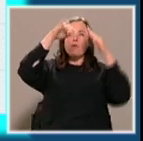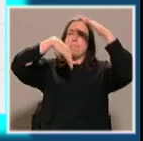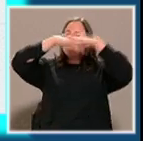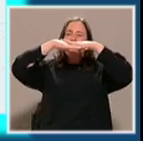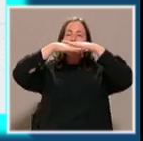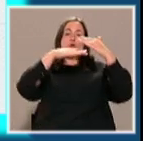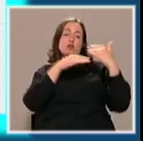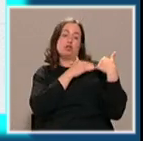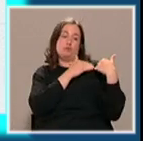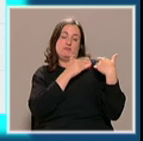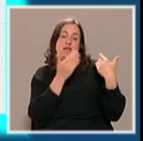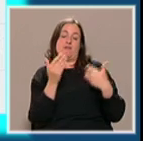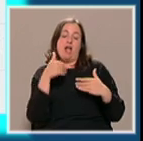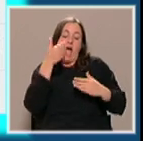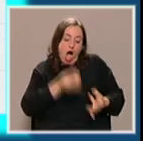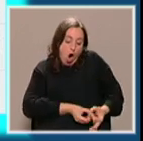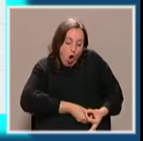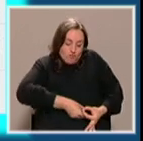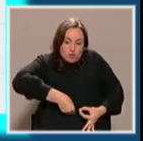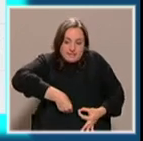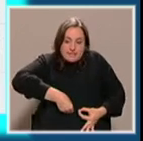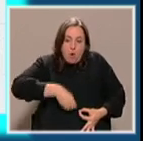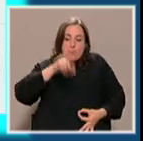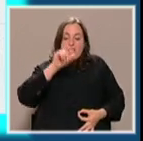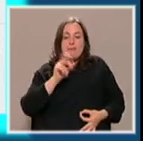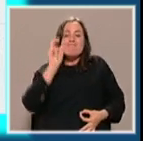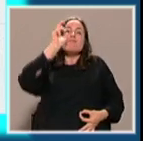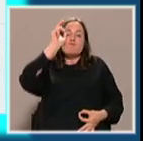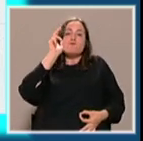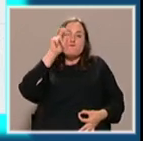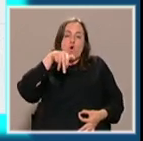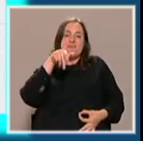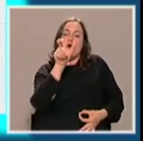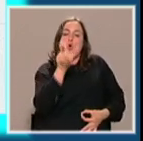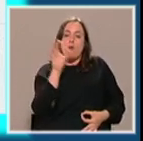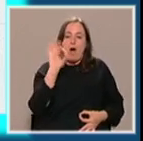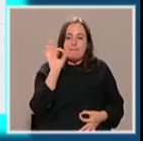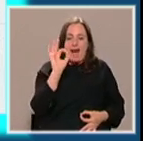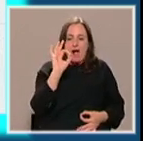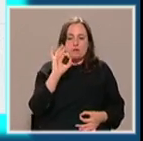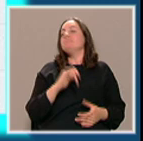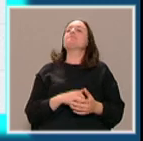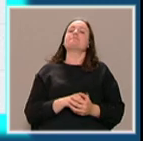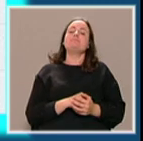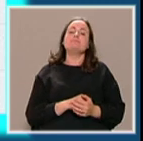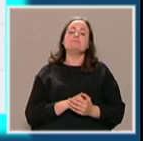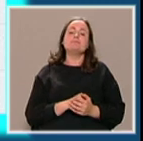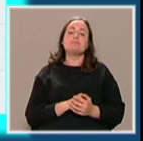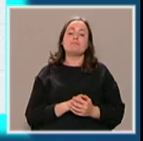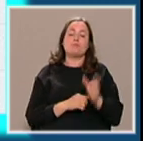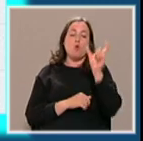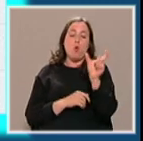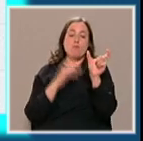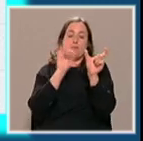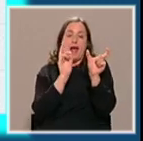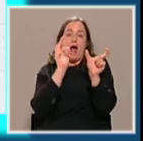quer para a ocorrência da ovulação, quer para a formação do corpo amarelo. À medida que se forma o corpo